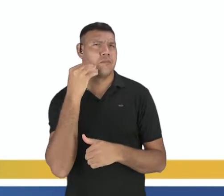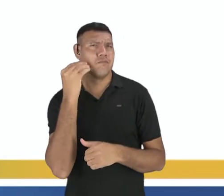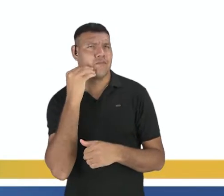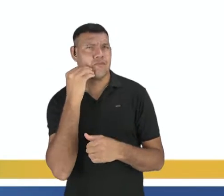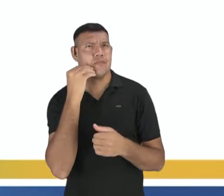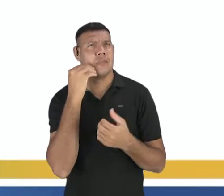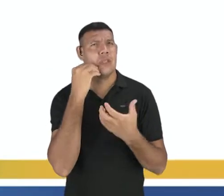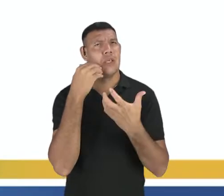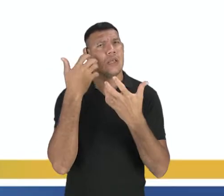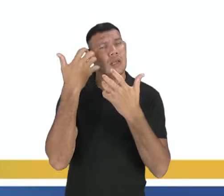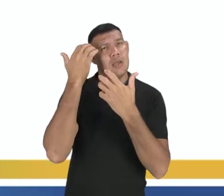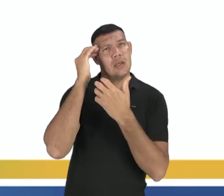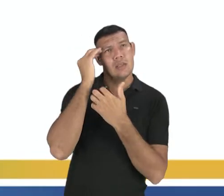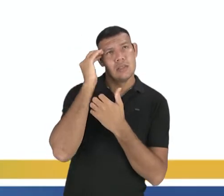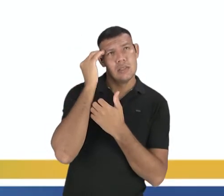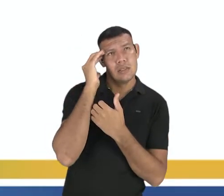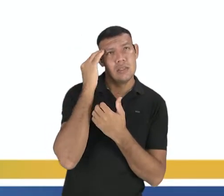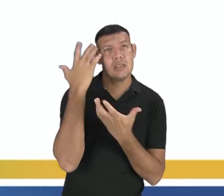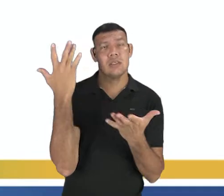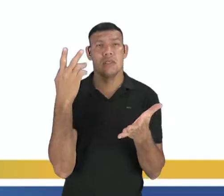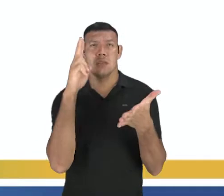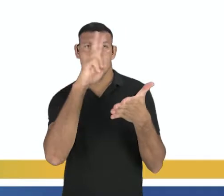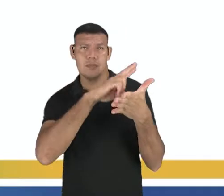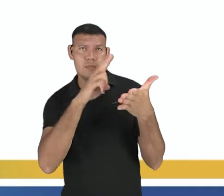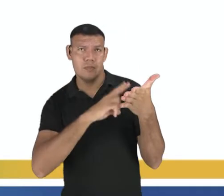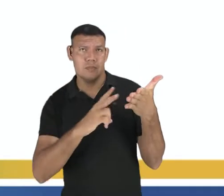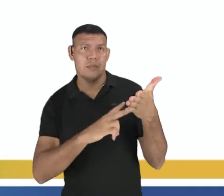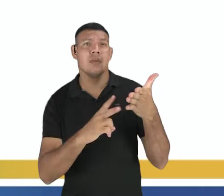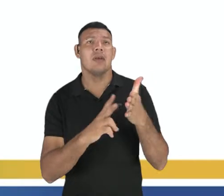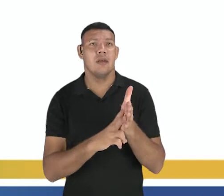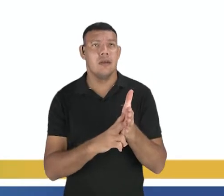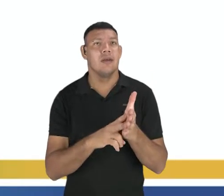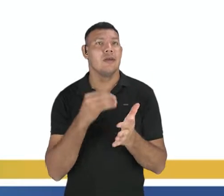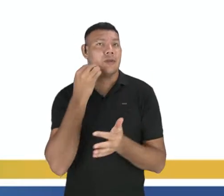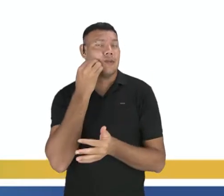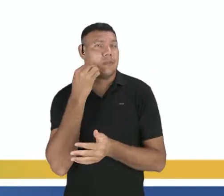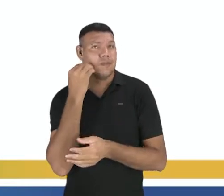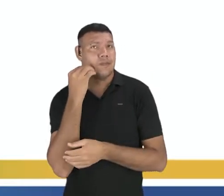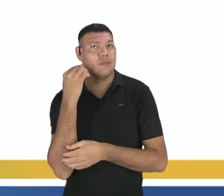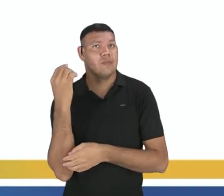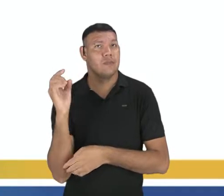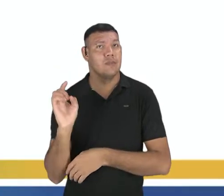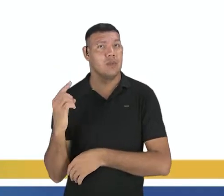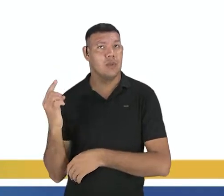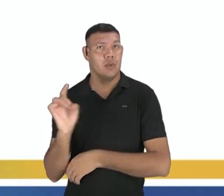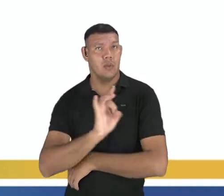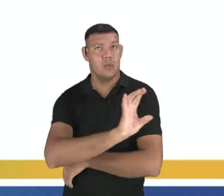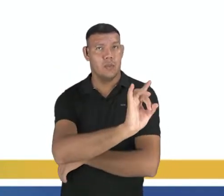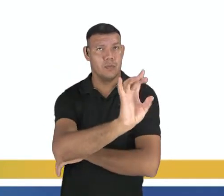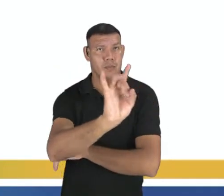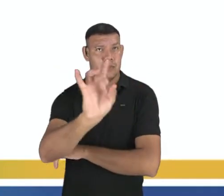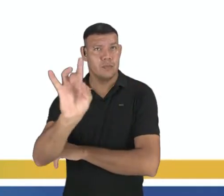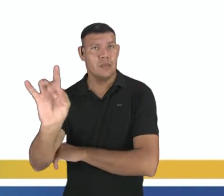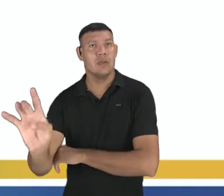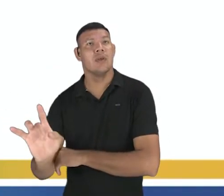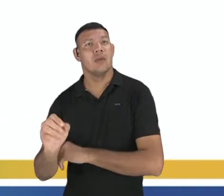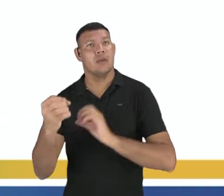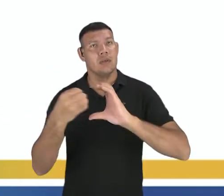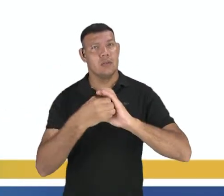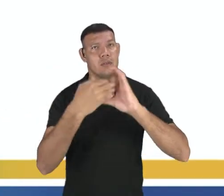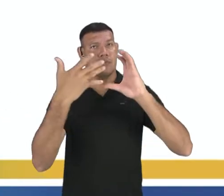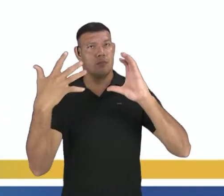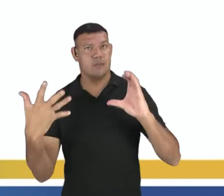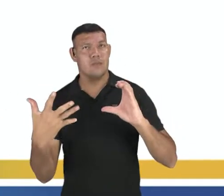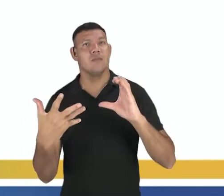uma experiência individual e que pode ser caracterizada como sendo a decodificação